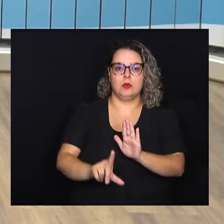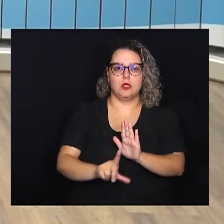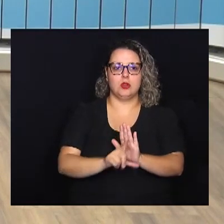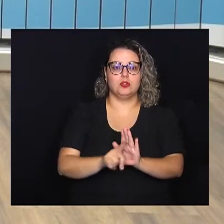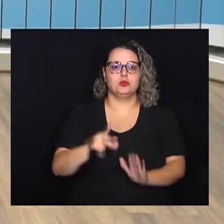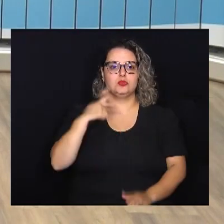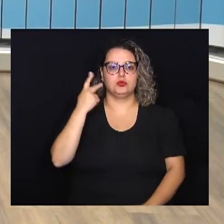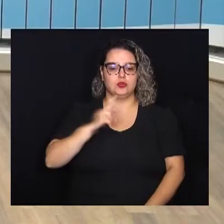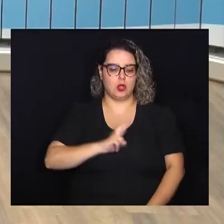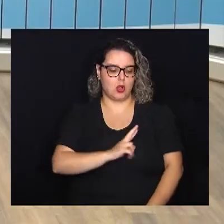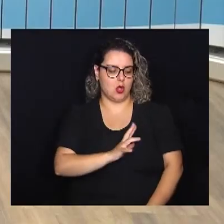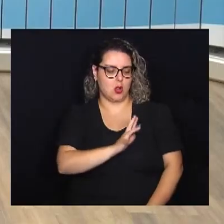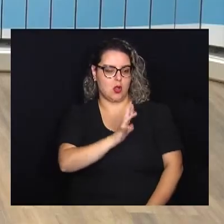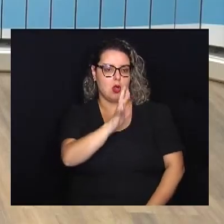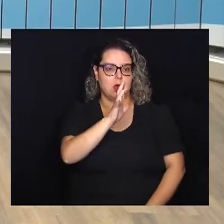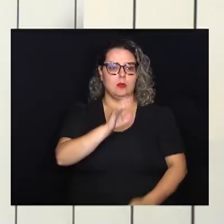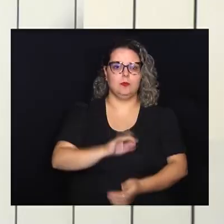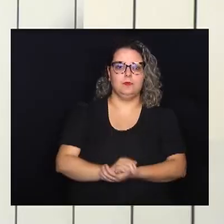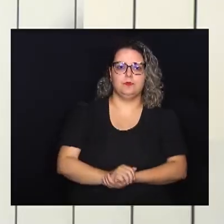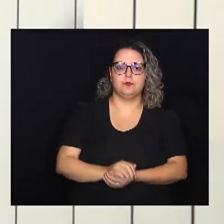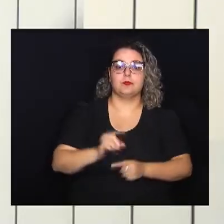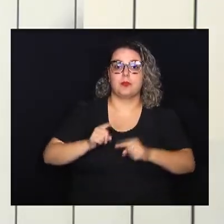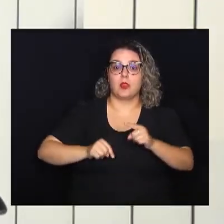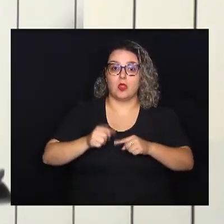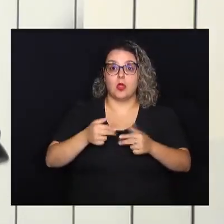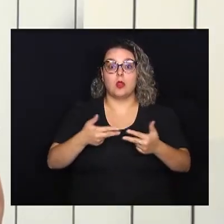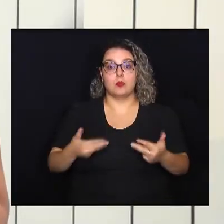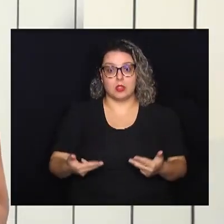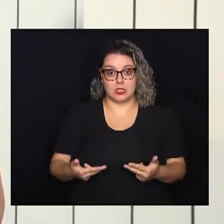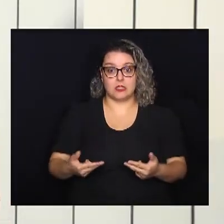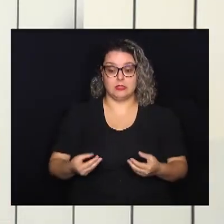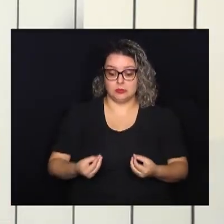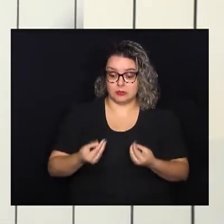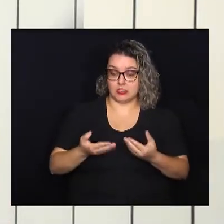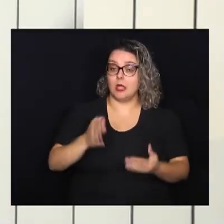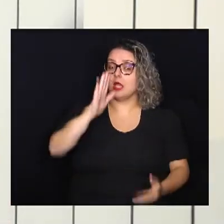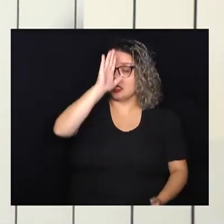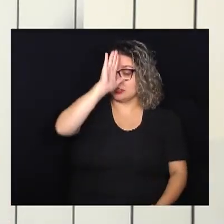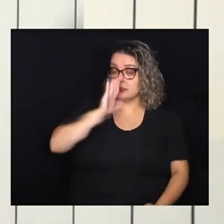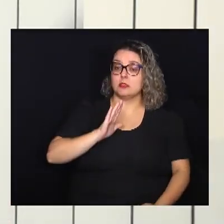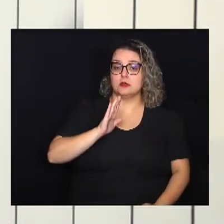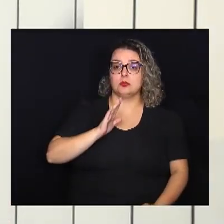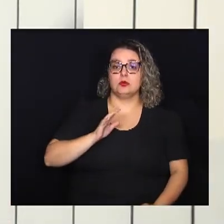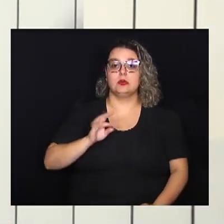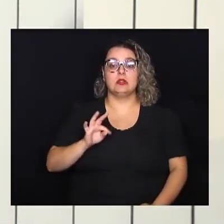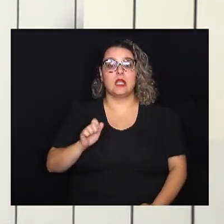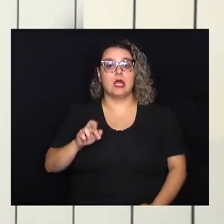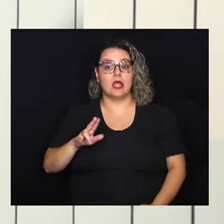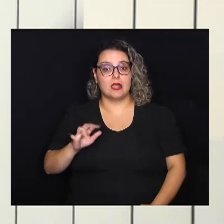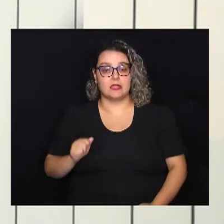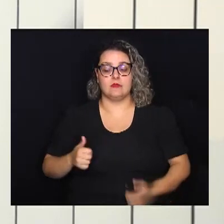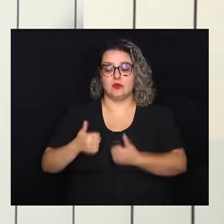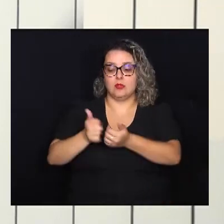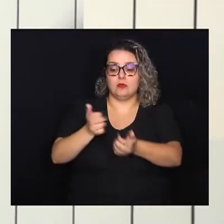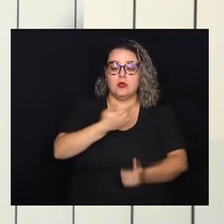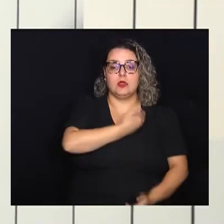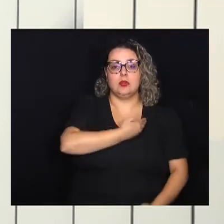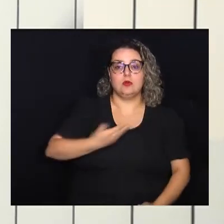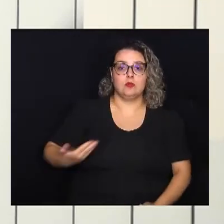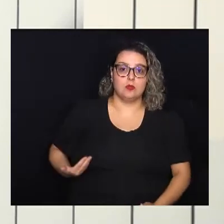Rubens gastos a matéria ela concede gratuidade de tarifa no transporte coletivo